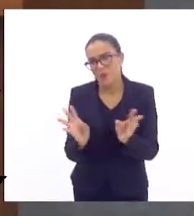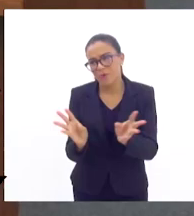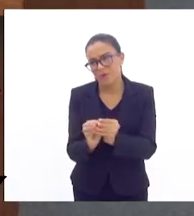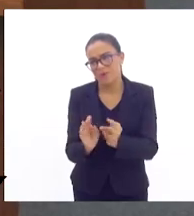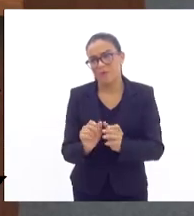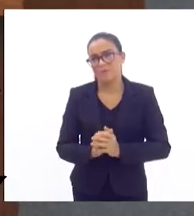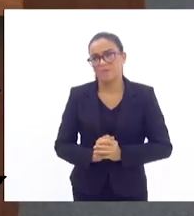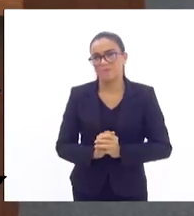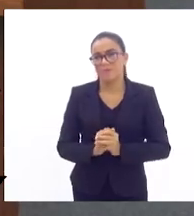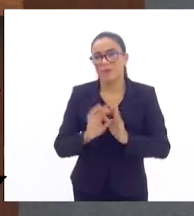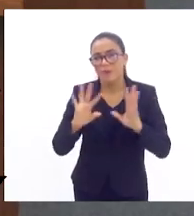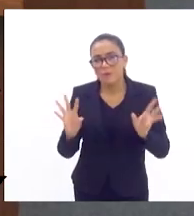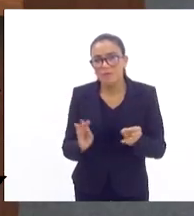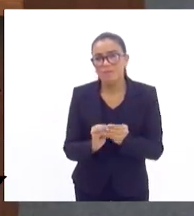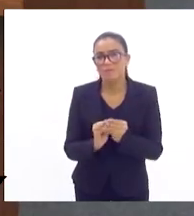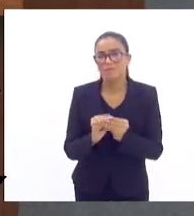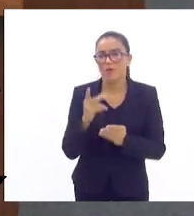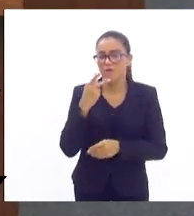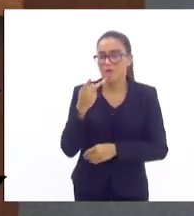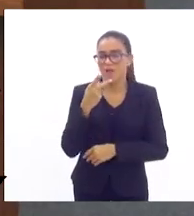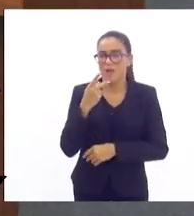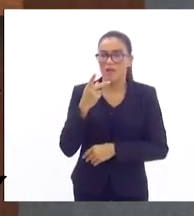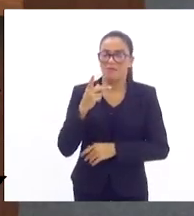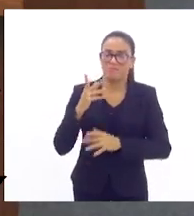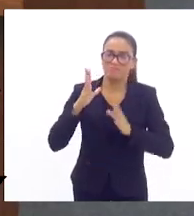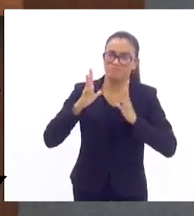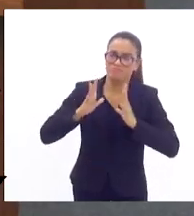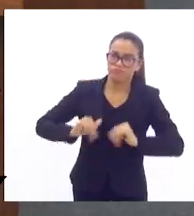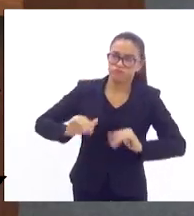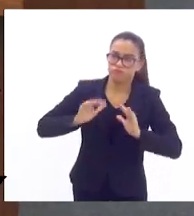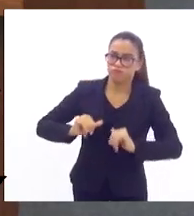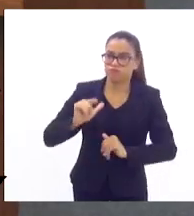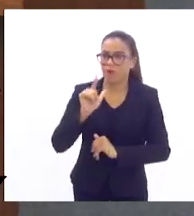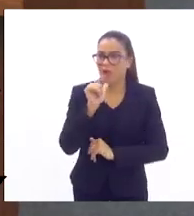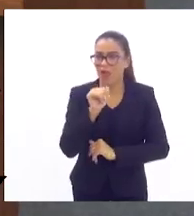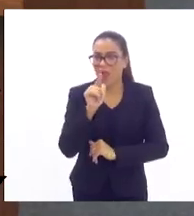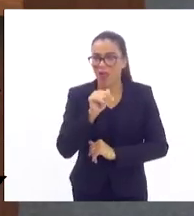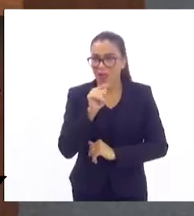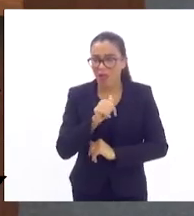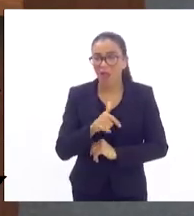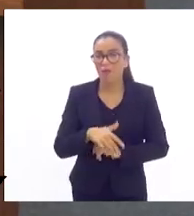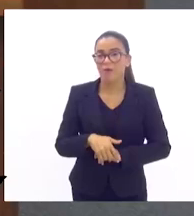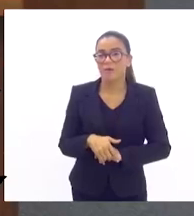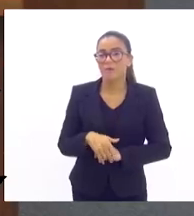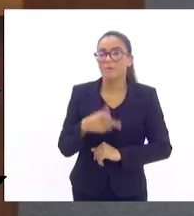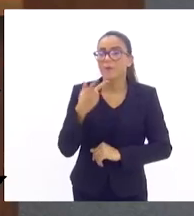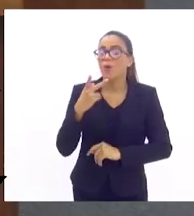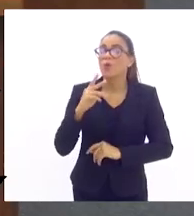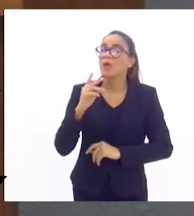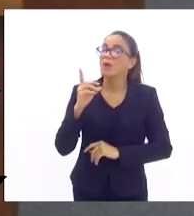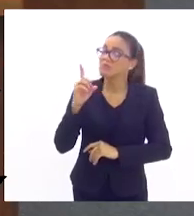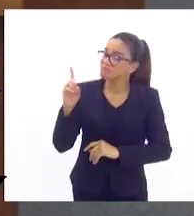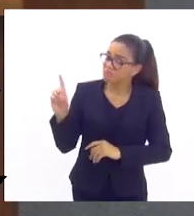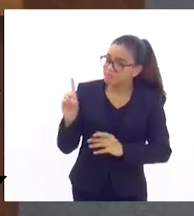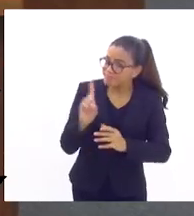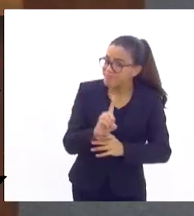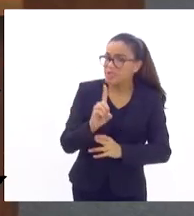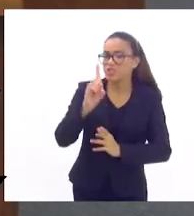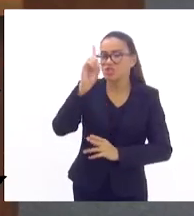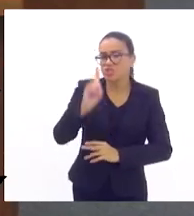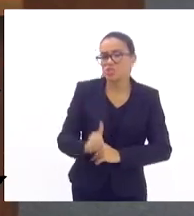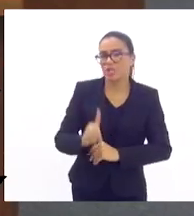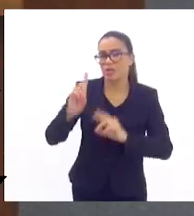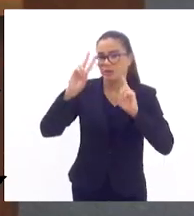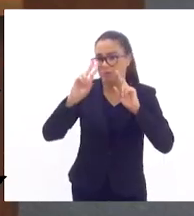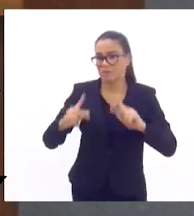concluir, e eu falei do esgoto sanitário, eu colocaria o aspecto do direito humano, e eu acho que nós temos